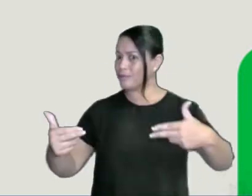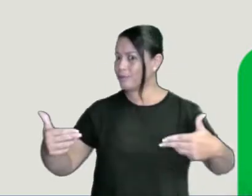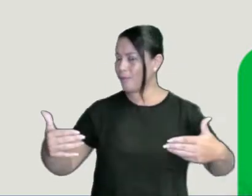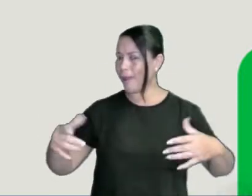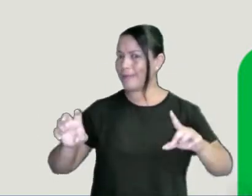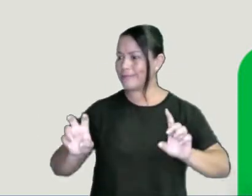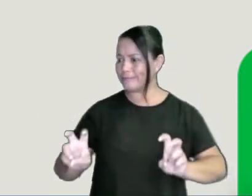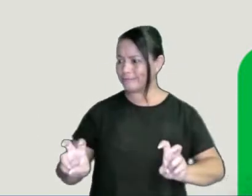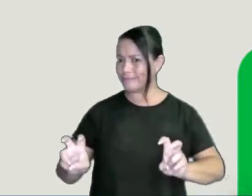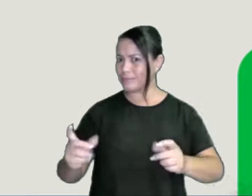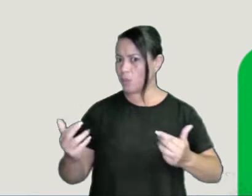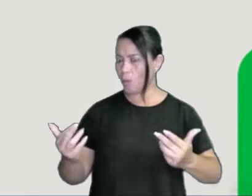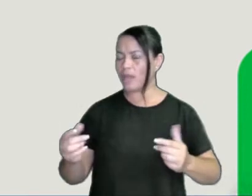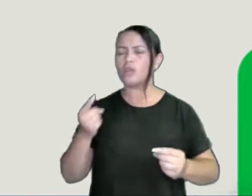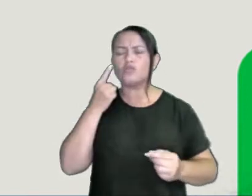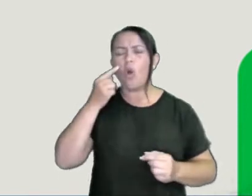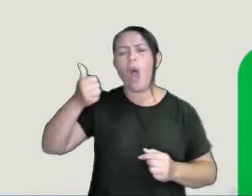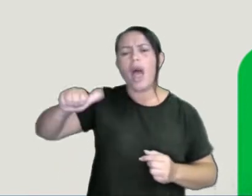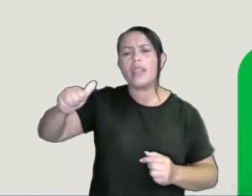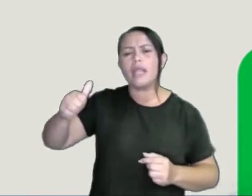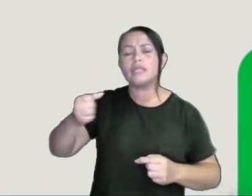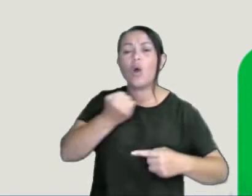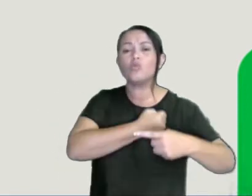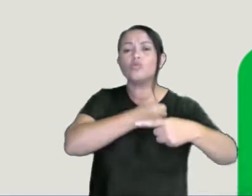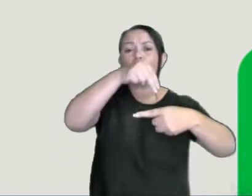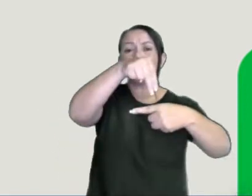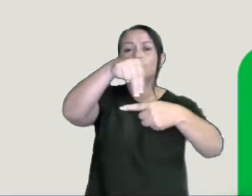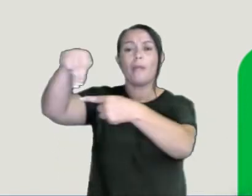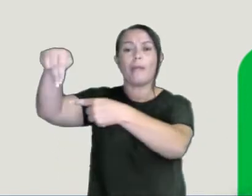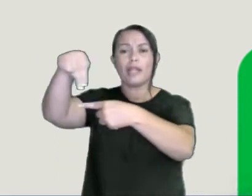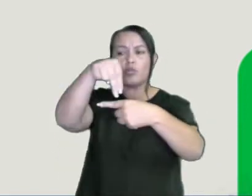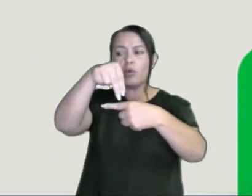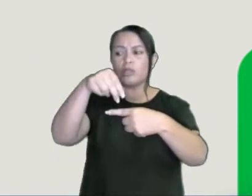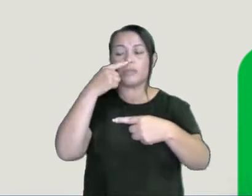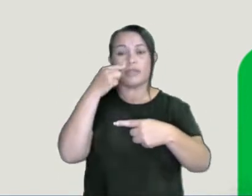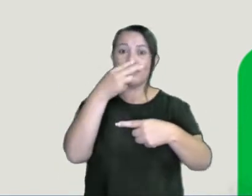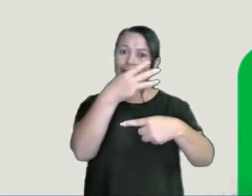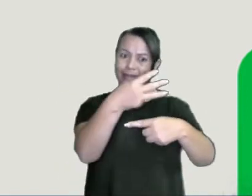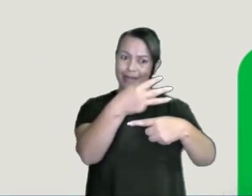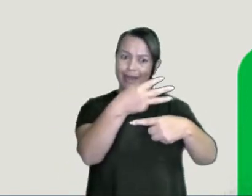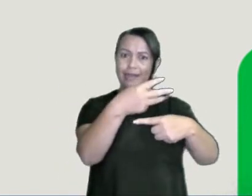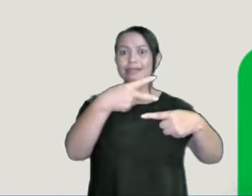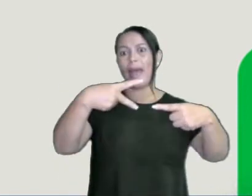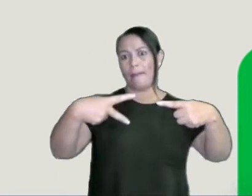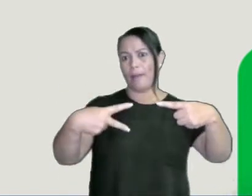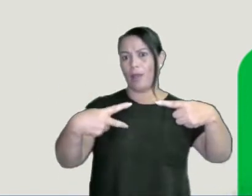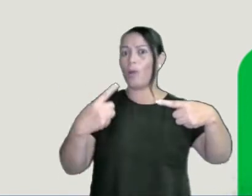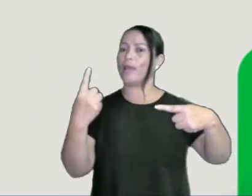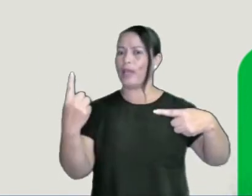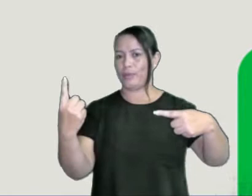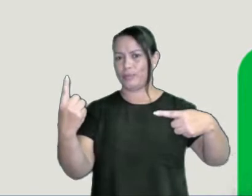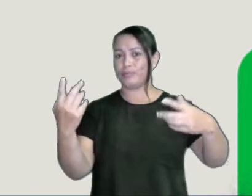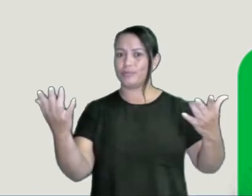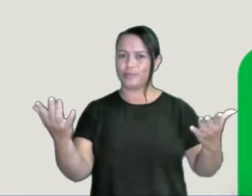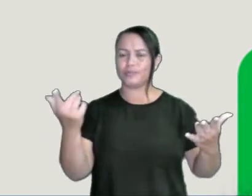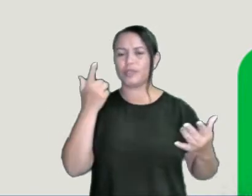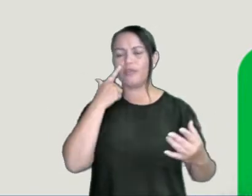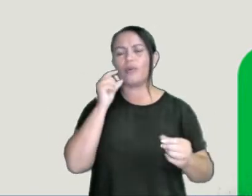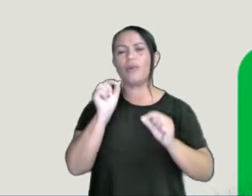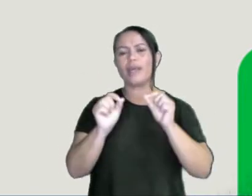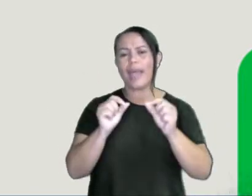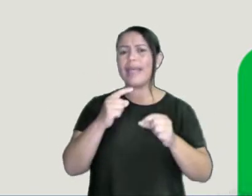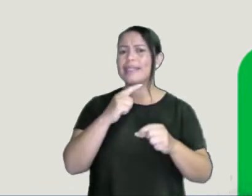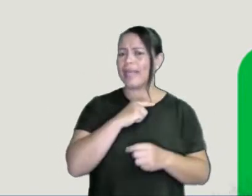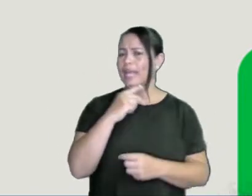iguais. Então, vamos analisar somente os numeradores. Então, como 3 é maior que 1, então assim. Ele